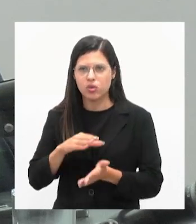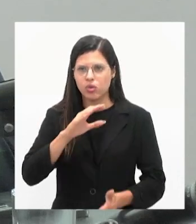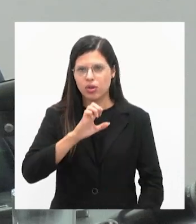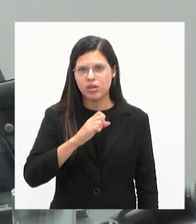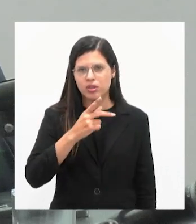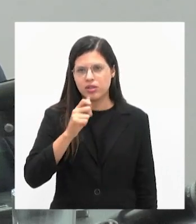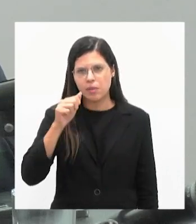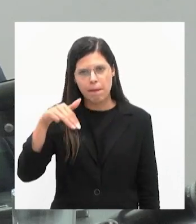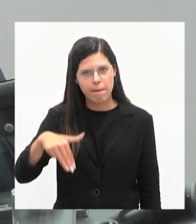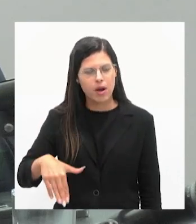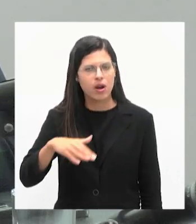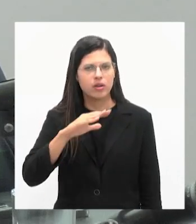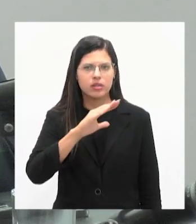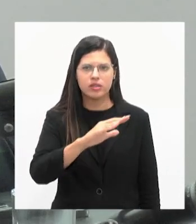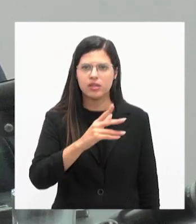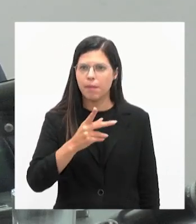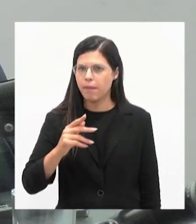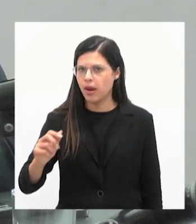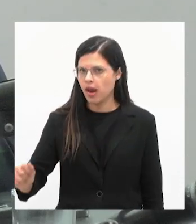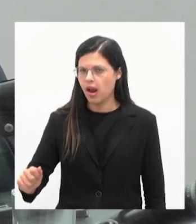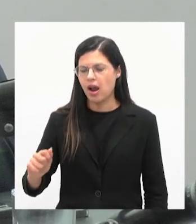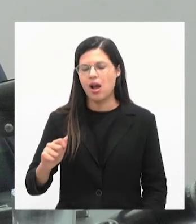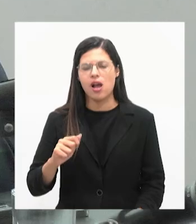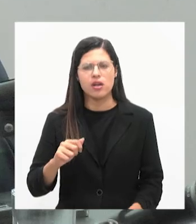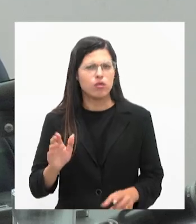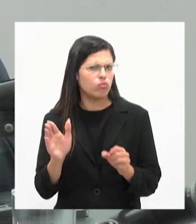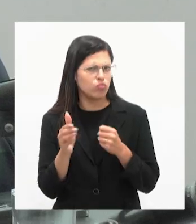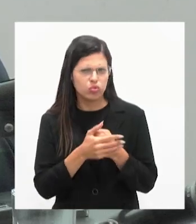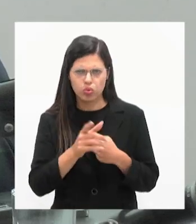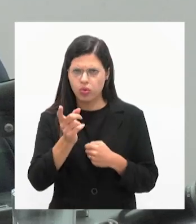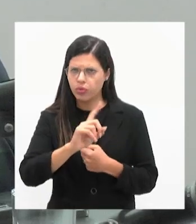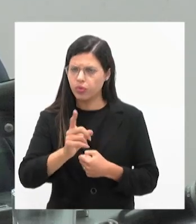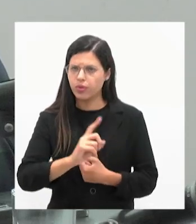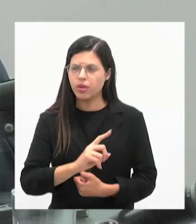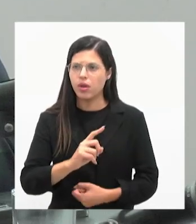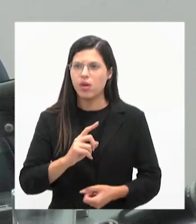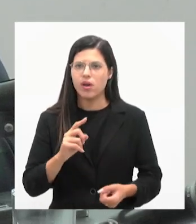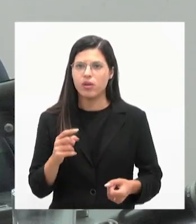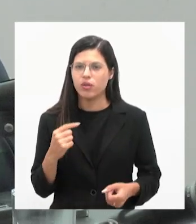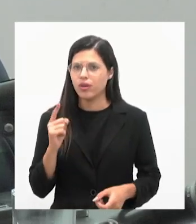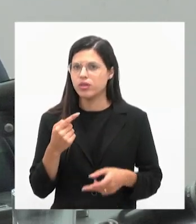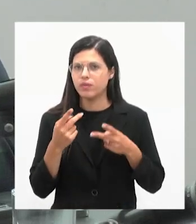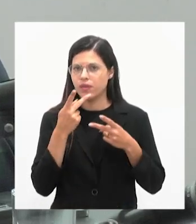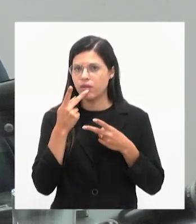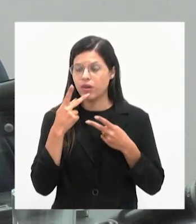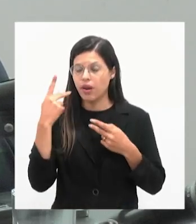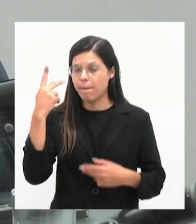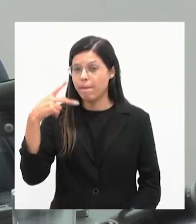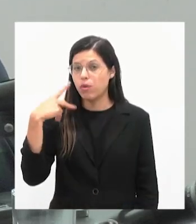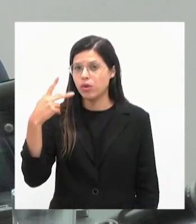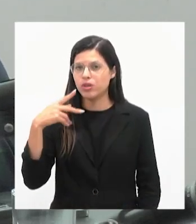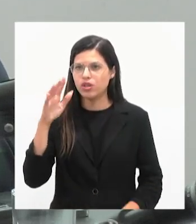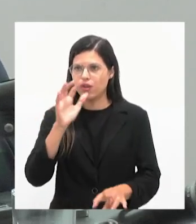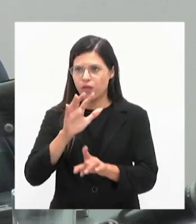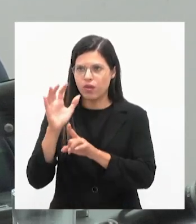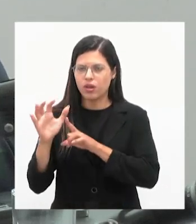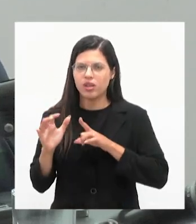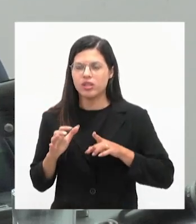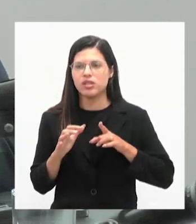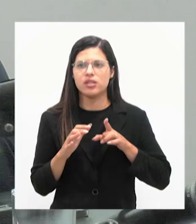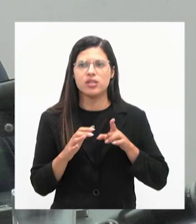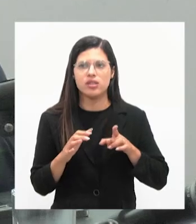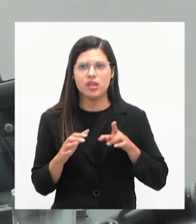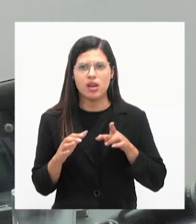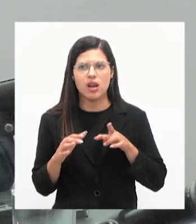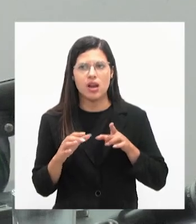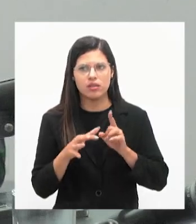comandou o CPA, e eu não escondo de ninguém. Se a gente fala tanto que a política influencia nos rumos da segurança pública,